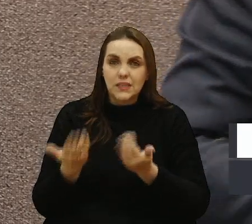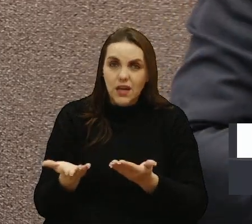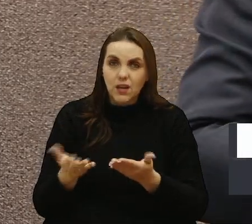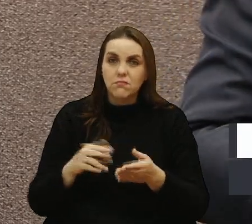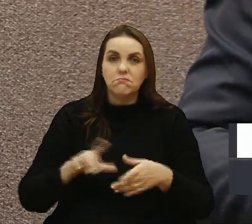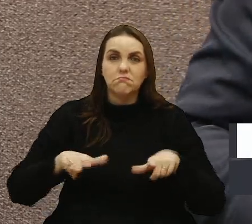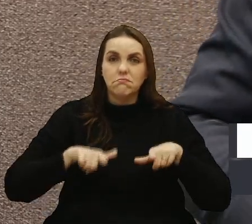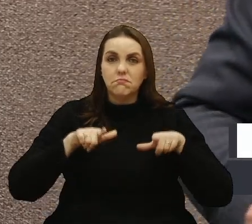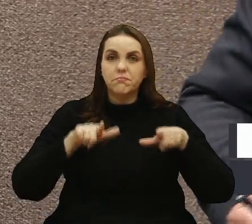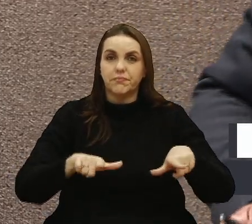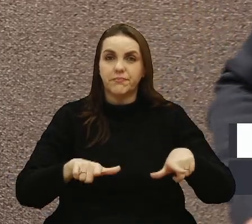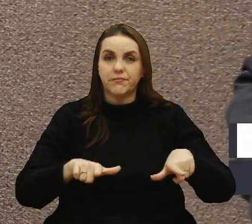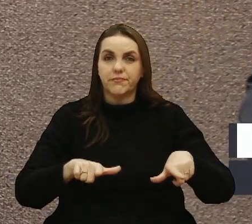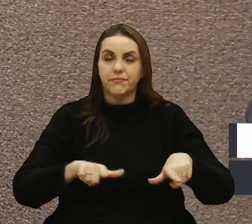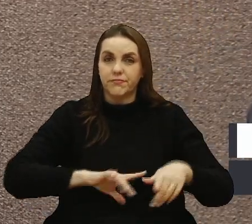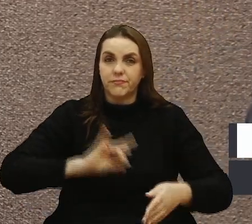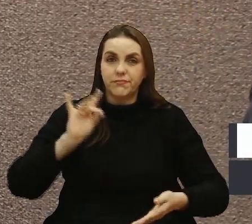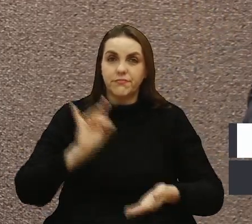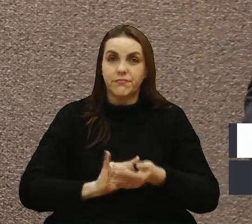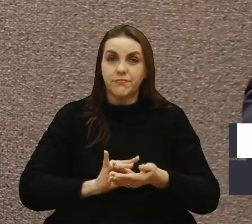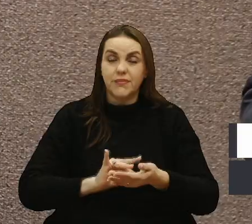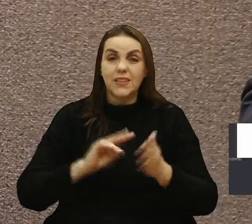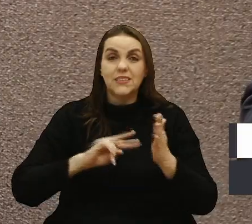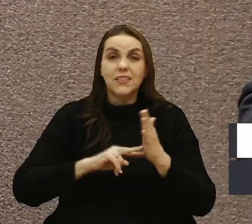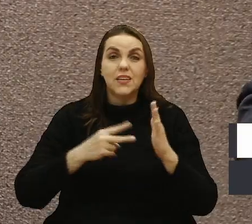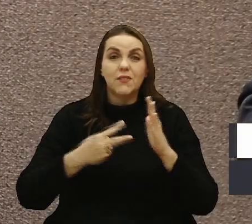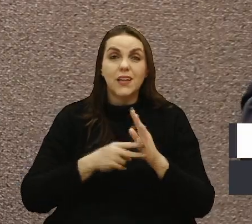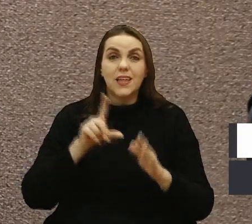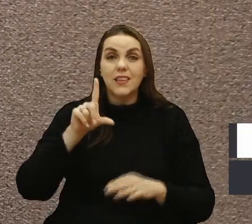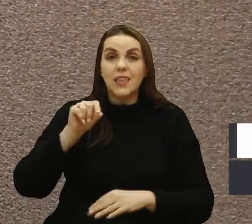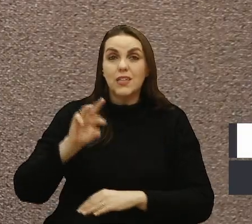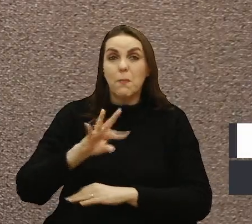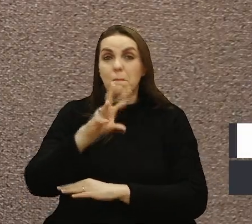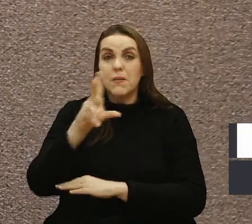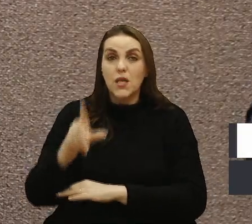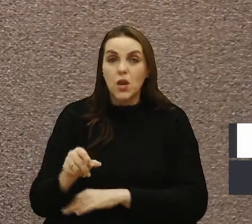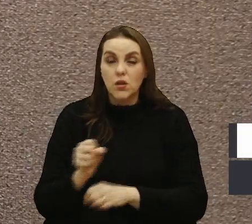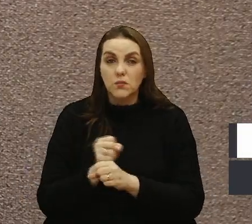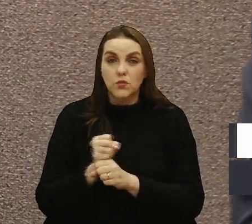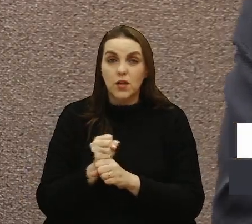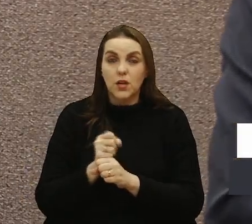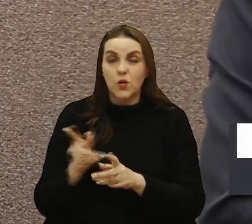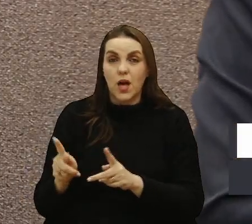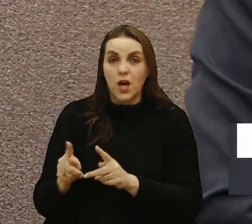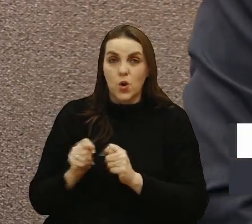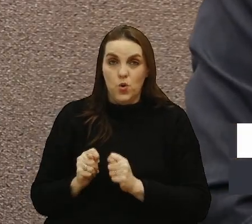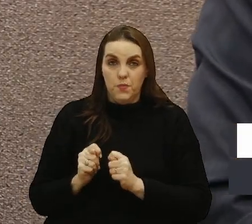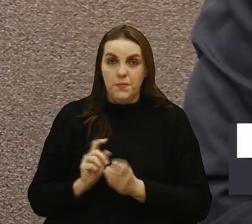credenciamento que significa quase 10 milhões por ano de economia.